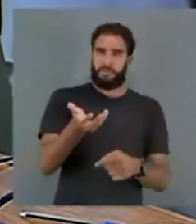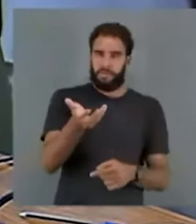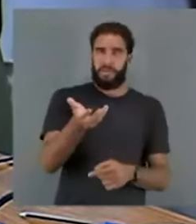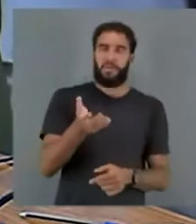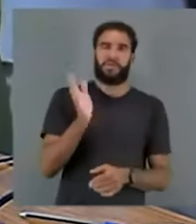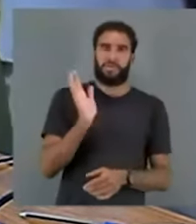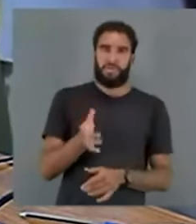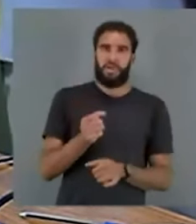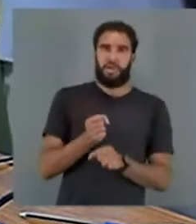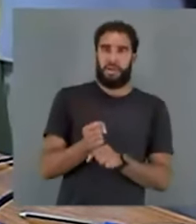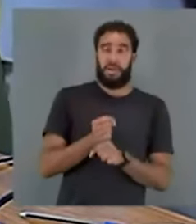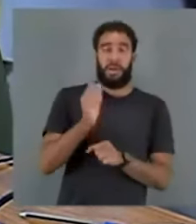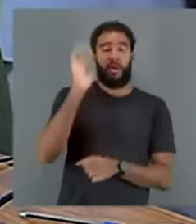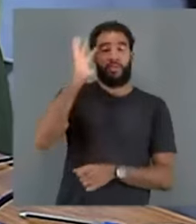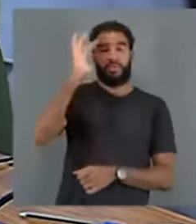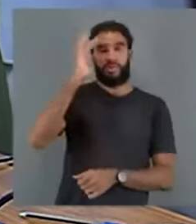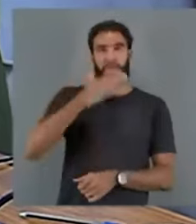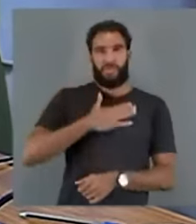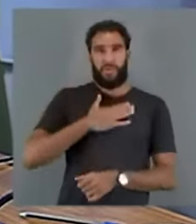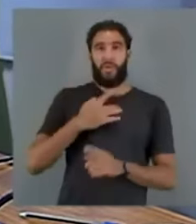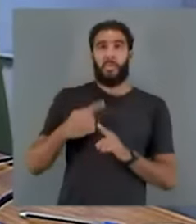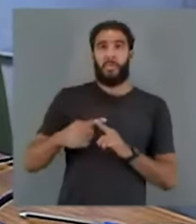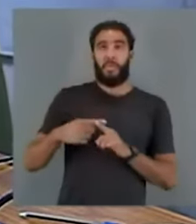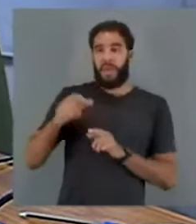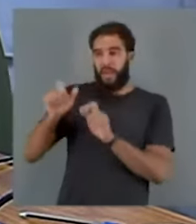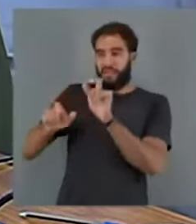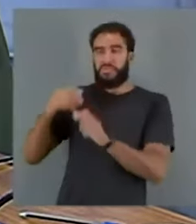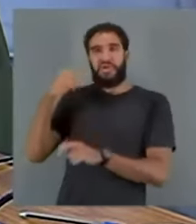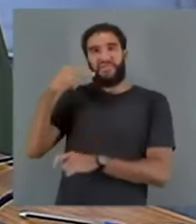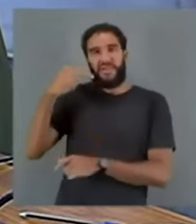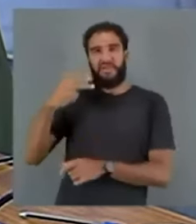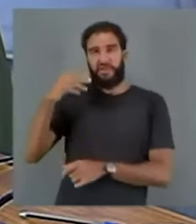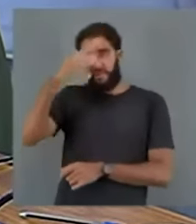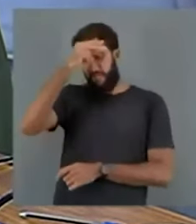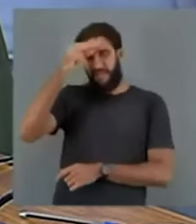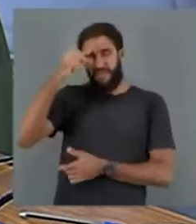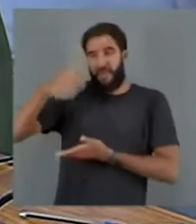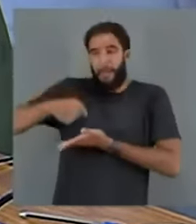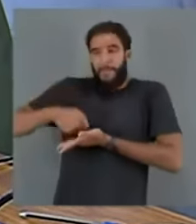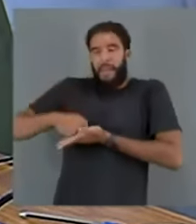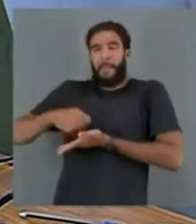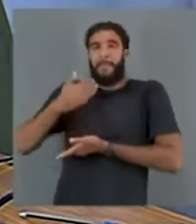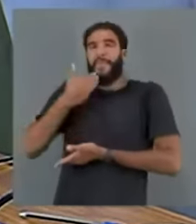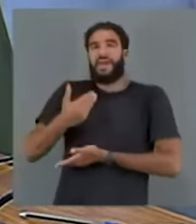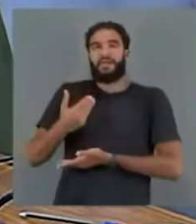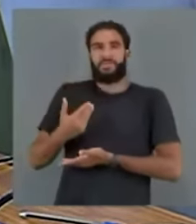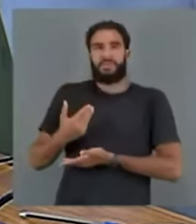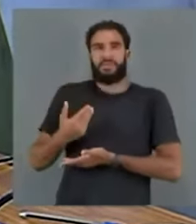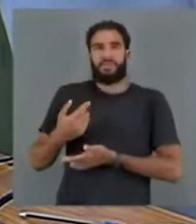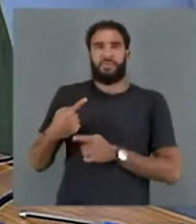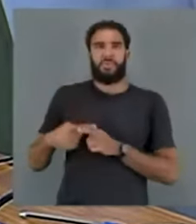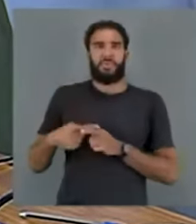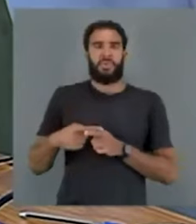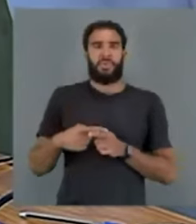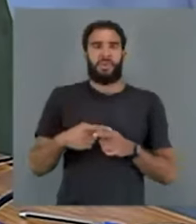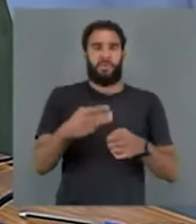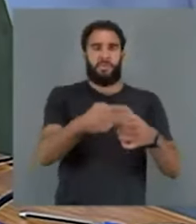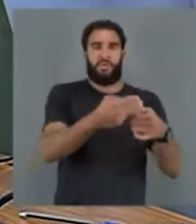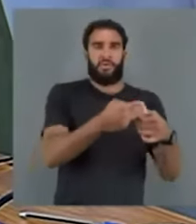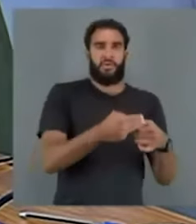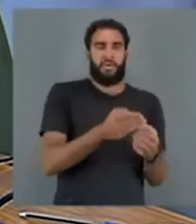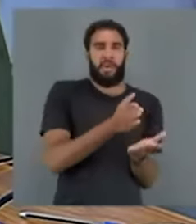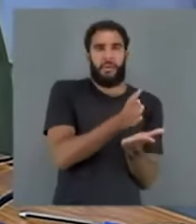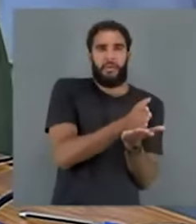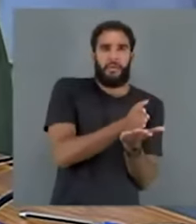muitos anos é um sonho porque eu sou cobrado pelos vereadores pelos Prefeito porque não tem justificativa nós temos todos os municípios da